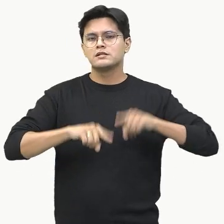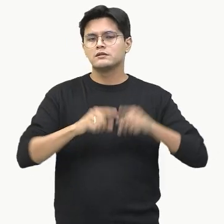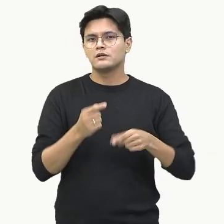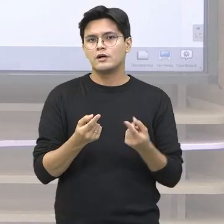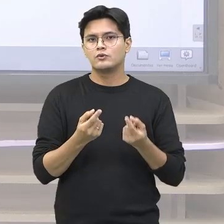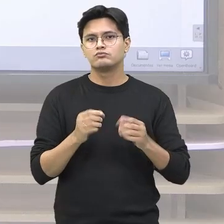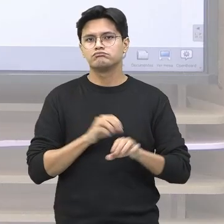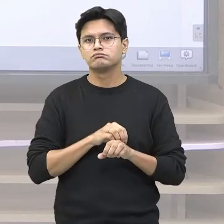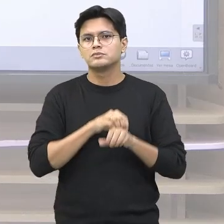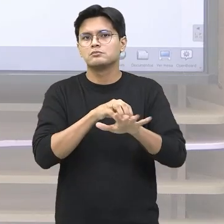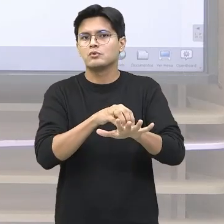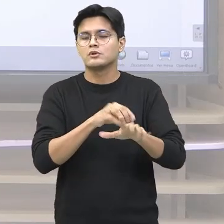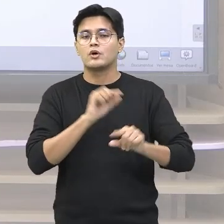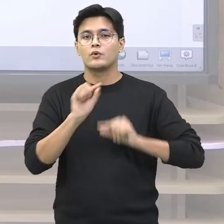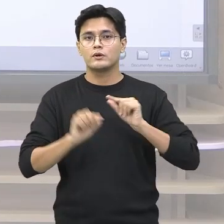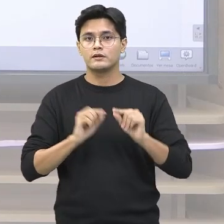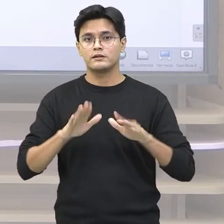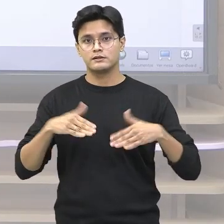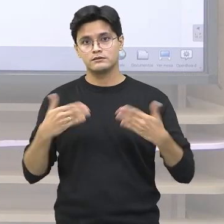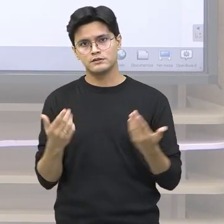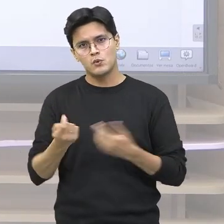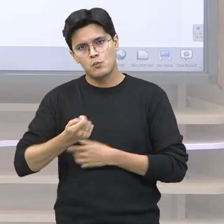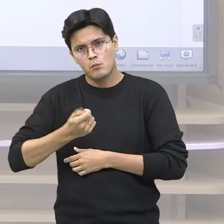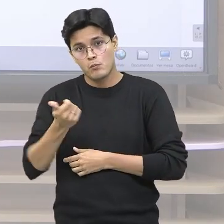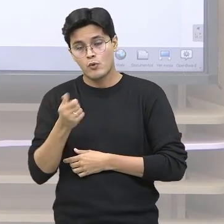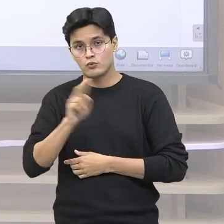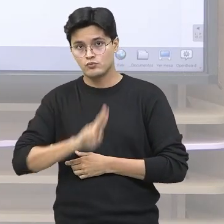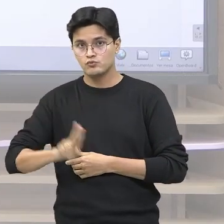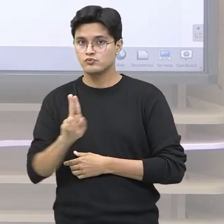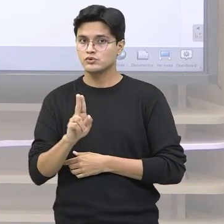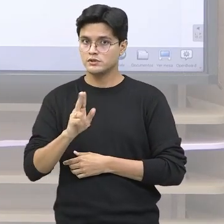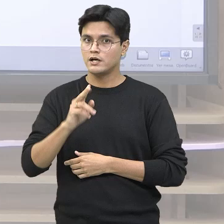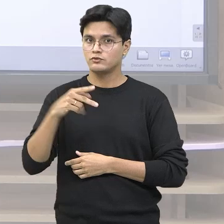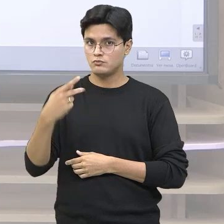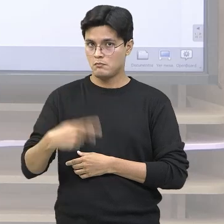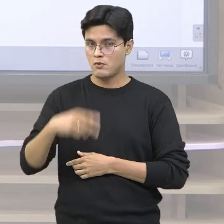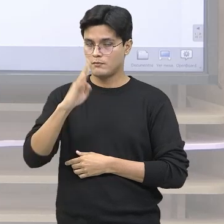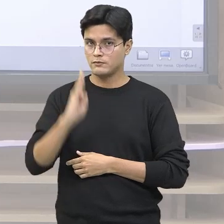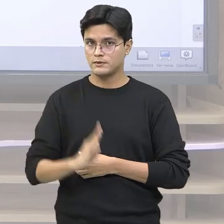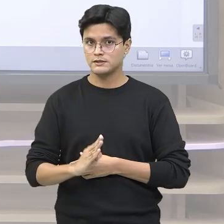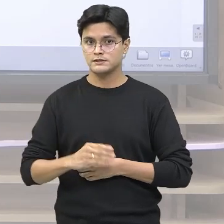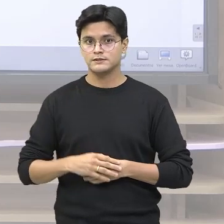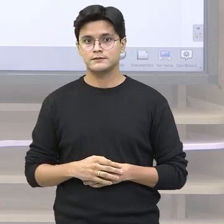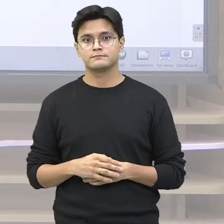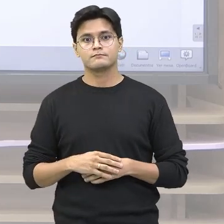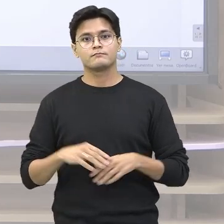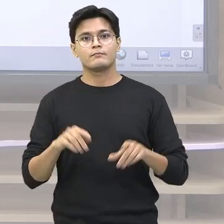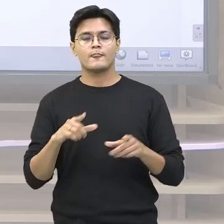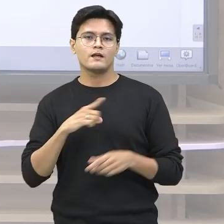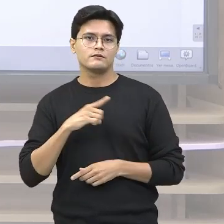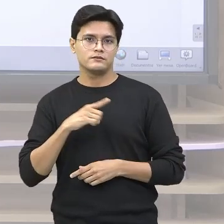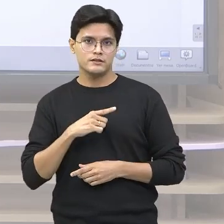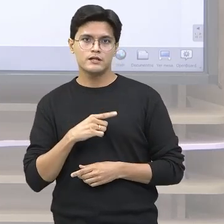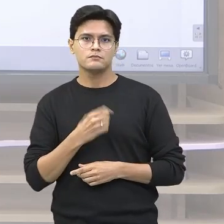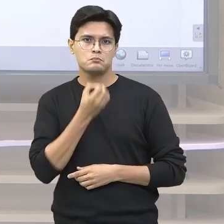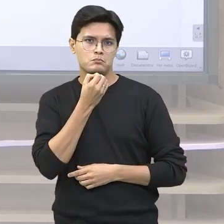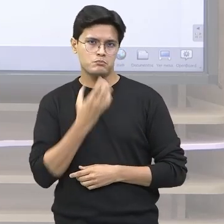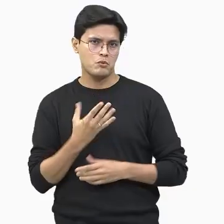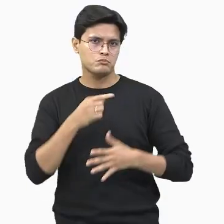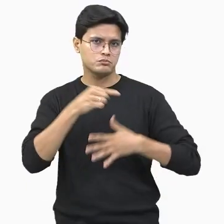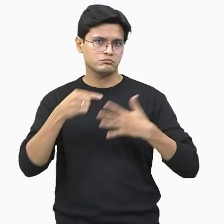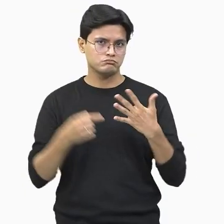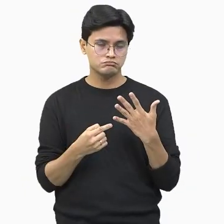ele é pouco utilizado eh no nosso país certo aí nós temos as vantagens né ele vai ser mais